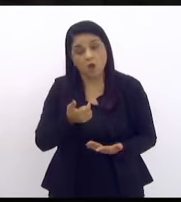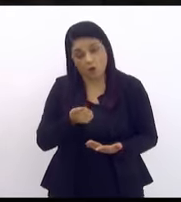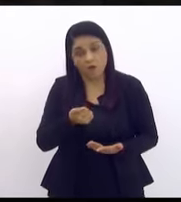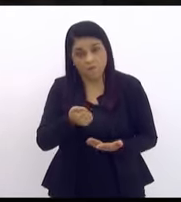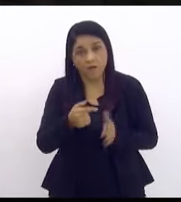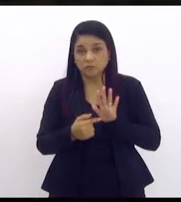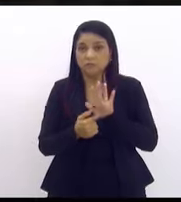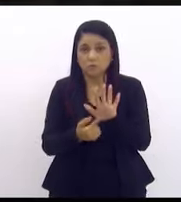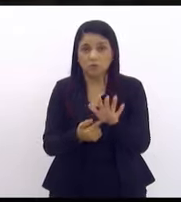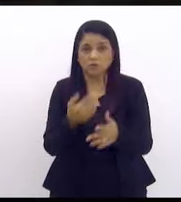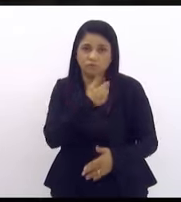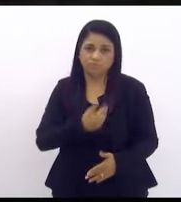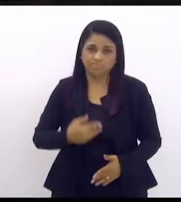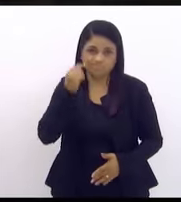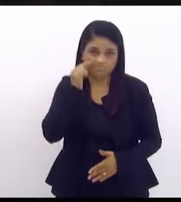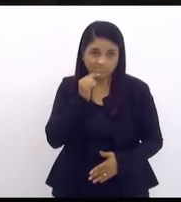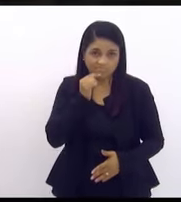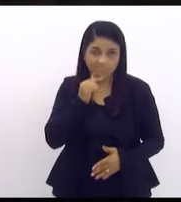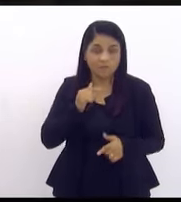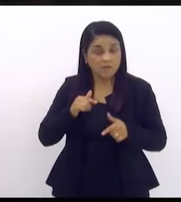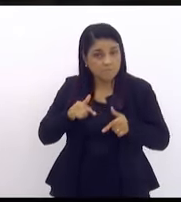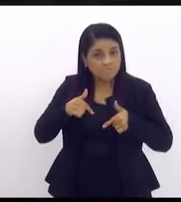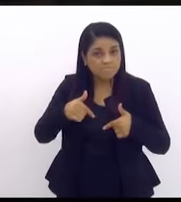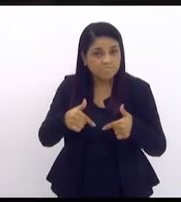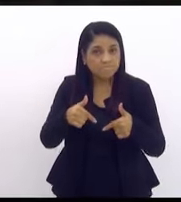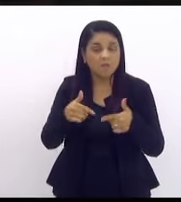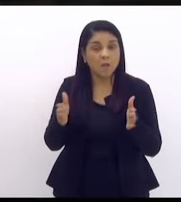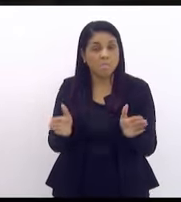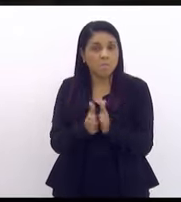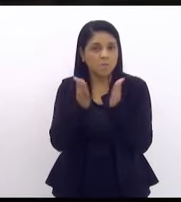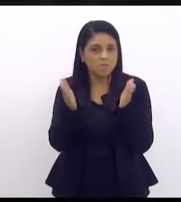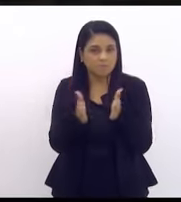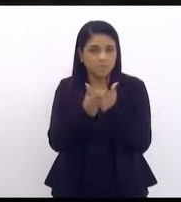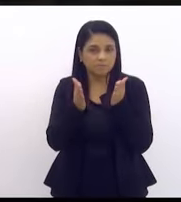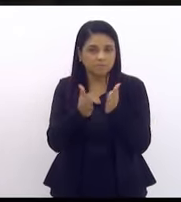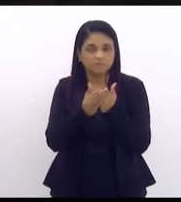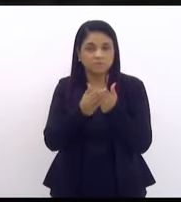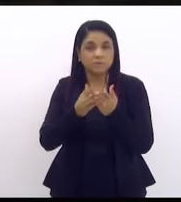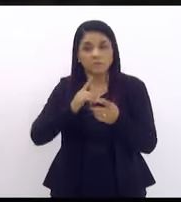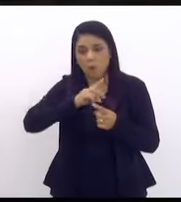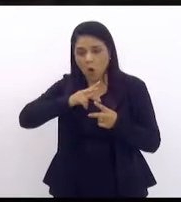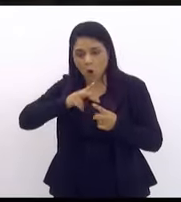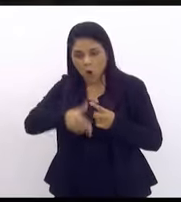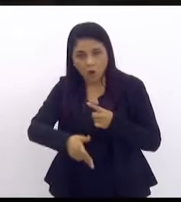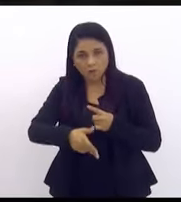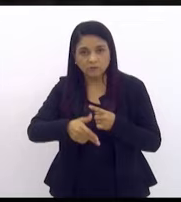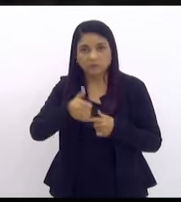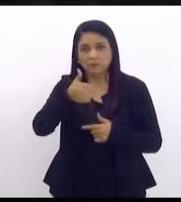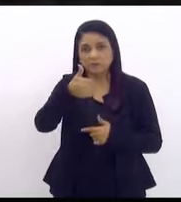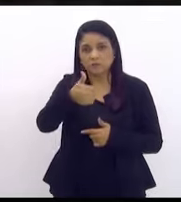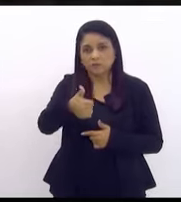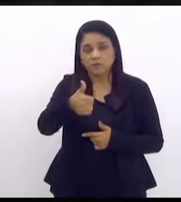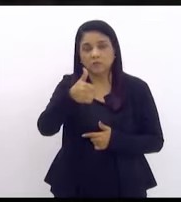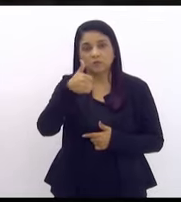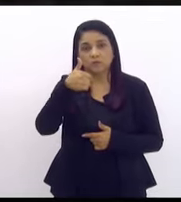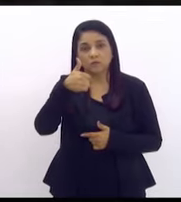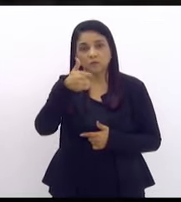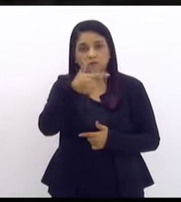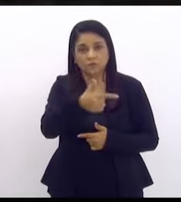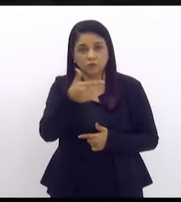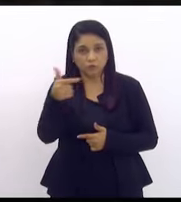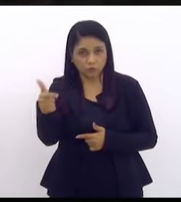de combate e enfrentamento à situação de pobreza, a gente teve um corte de 122